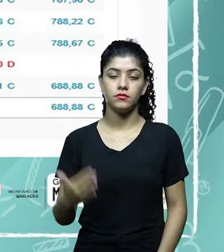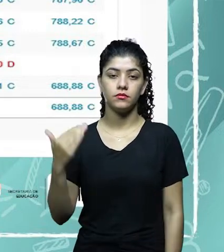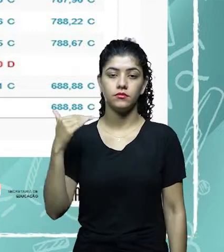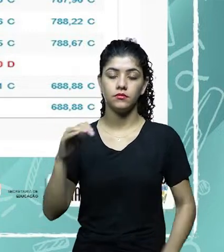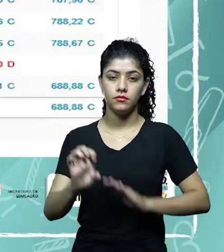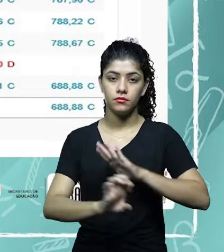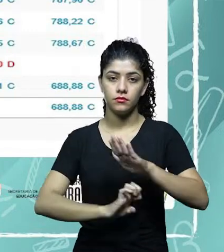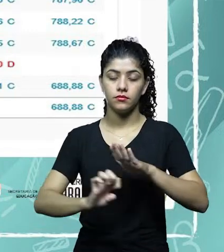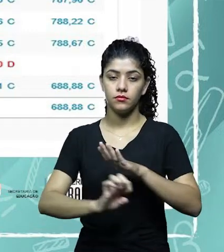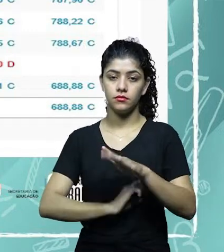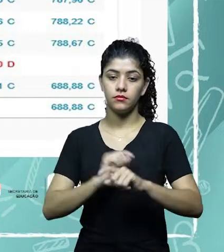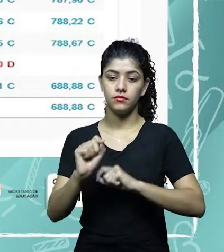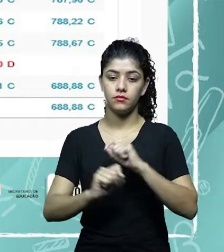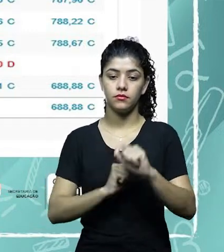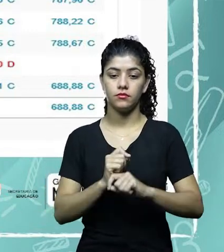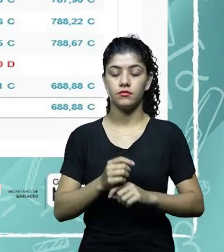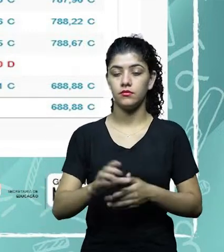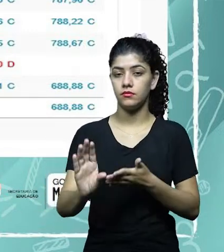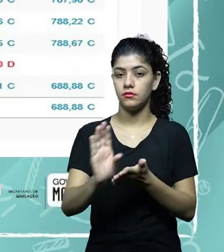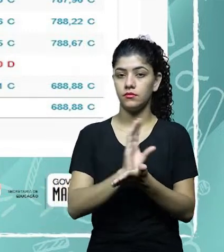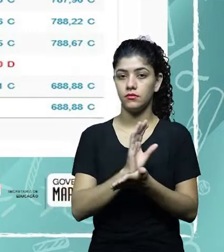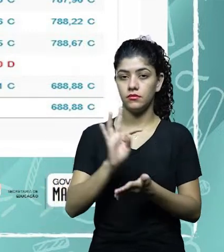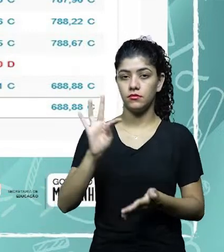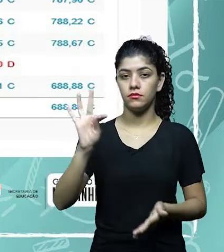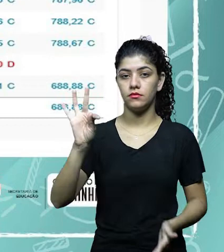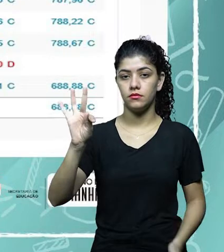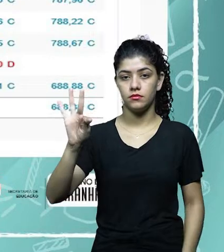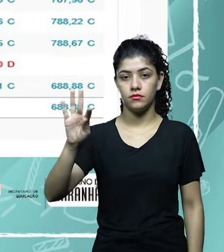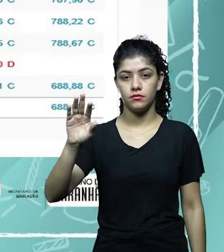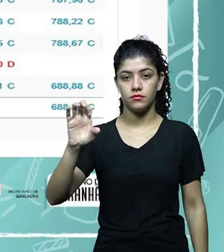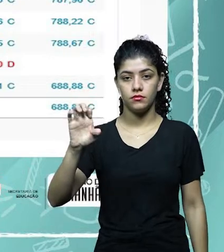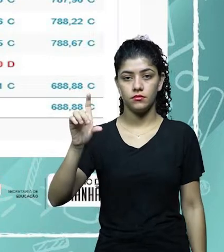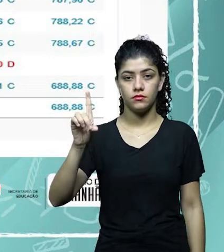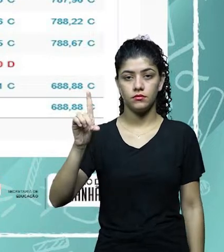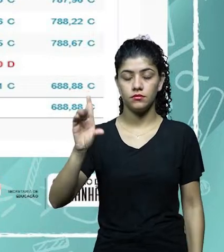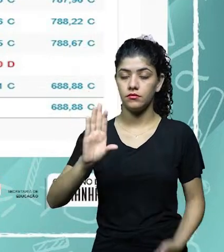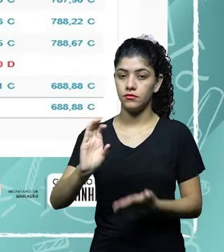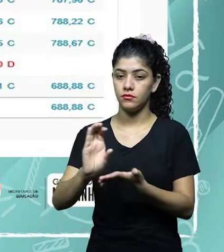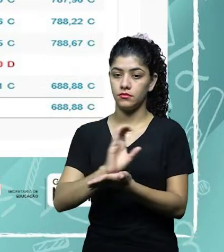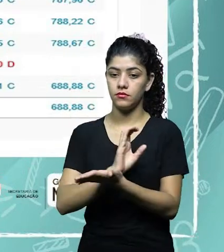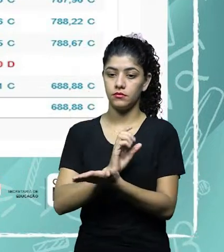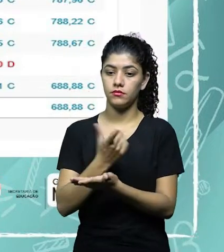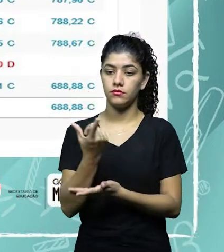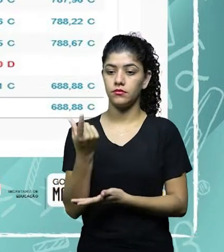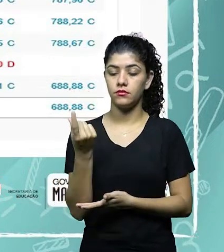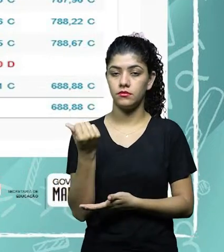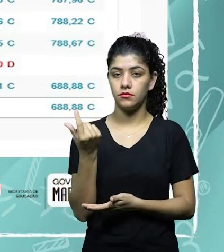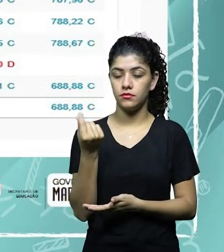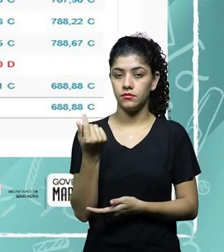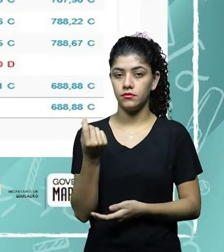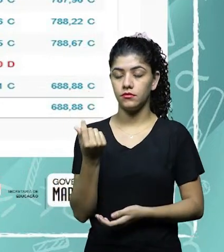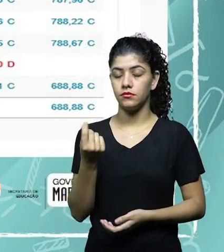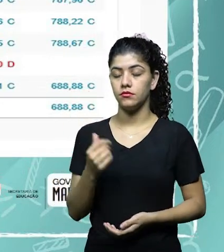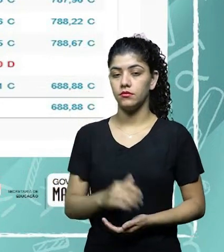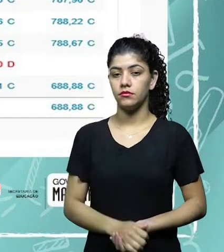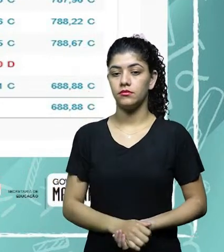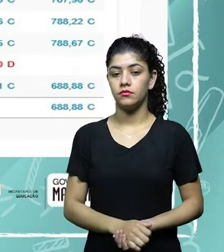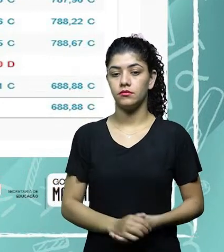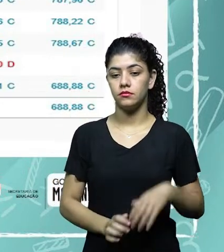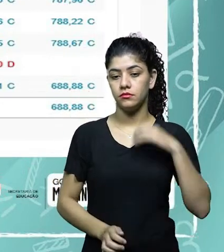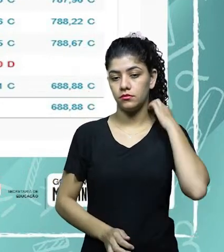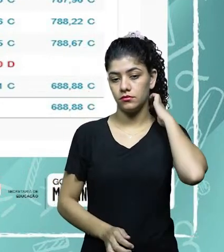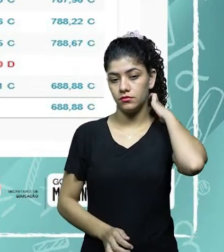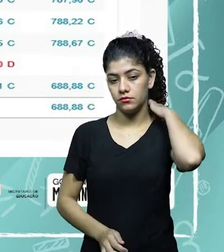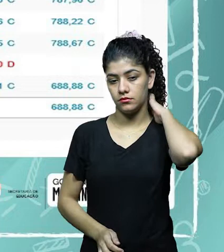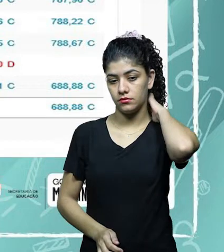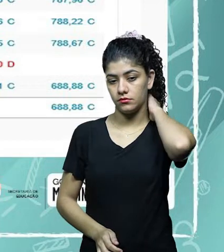a empresa, no caso, ou a conta, recebeu um TED, né? Uma entrada de dinheiro na